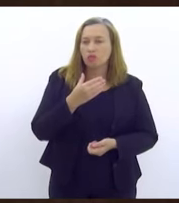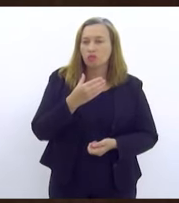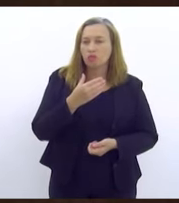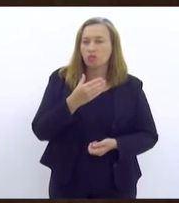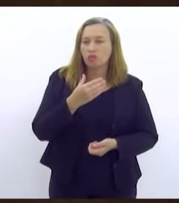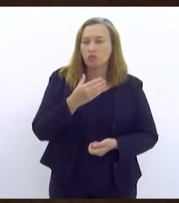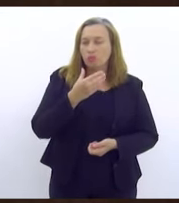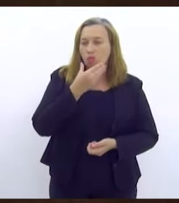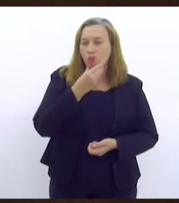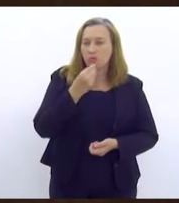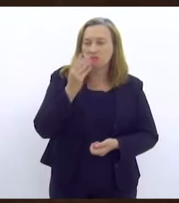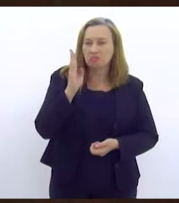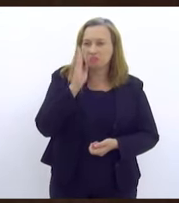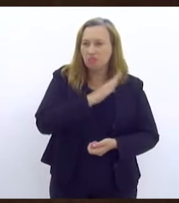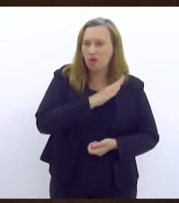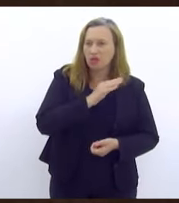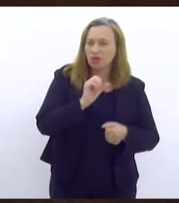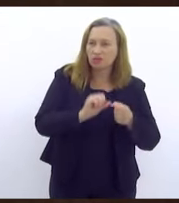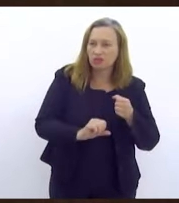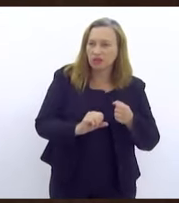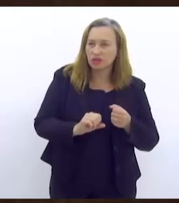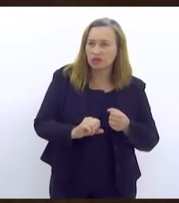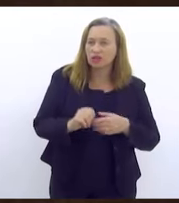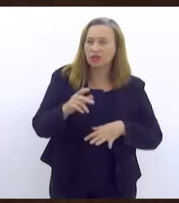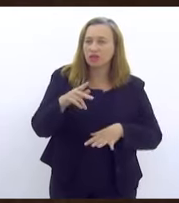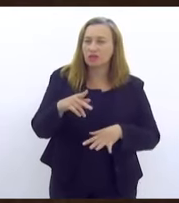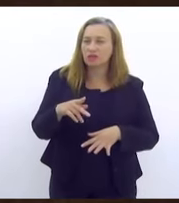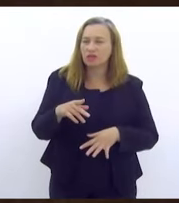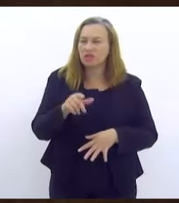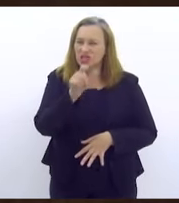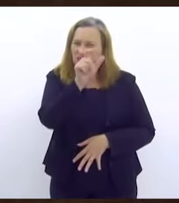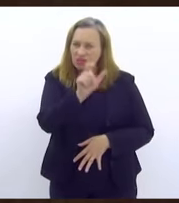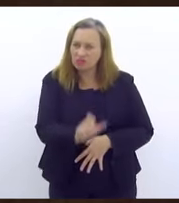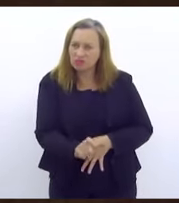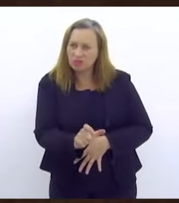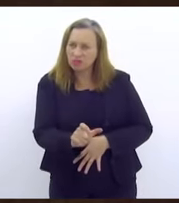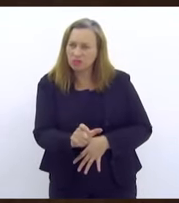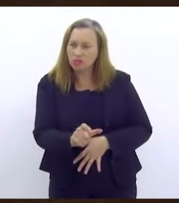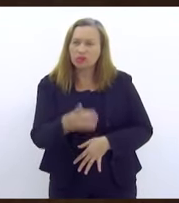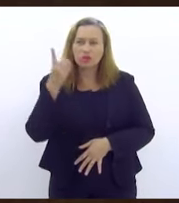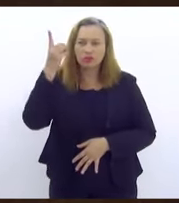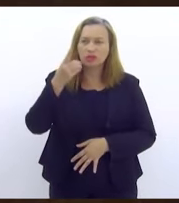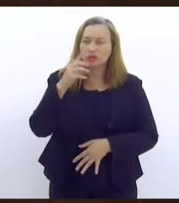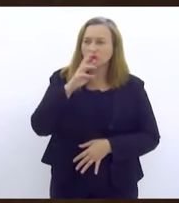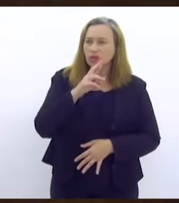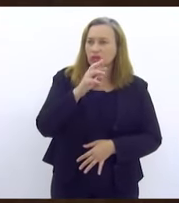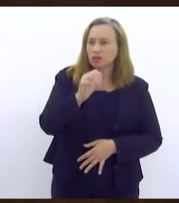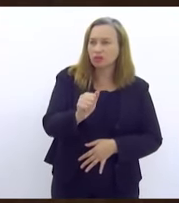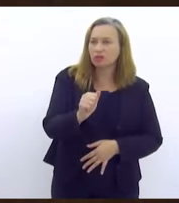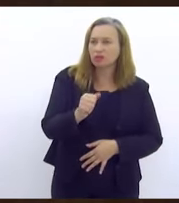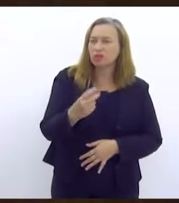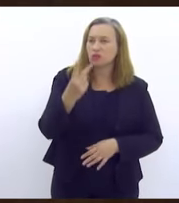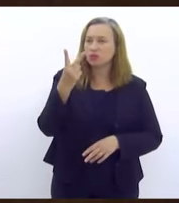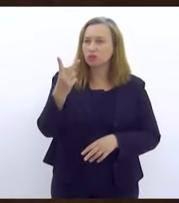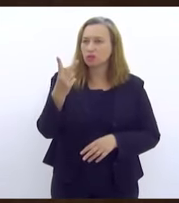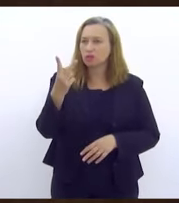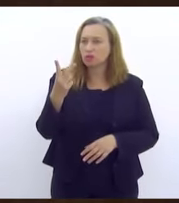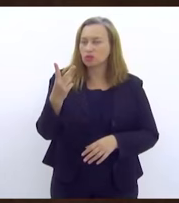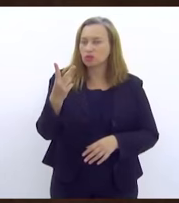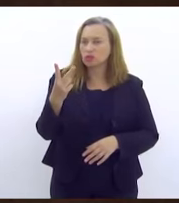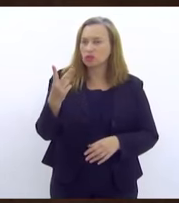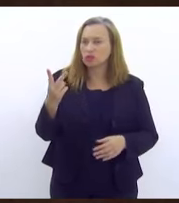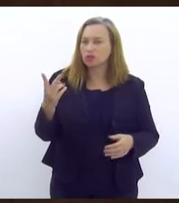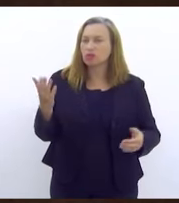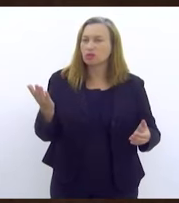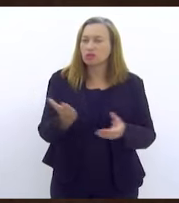essa atrocidade, mas esse monstro, deputado Rodrigo Amorim, com 2 mandados de prisão em aberto, um por